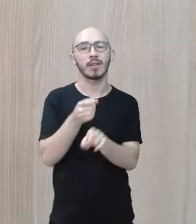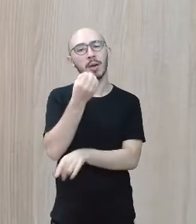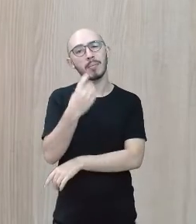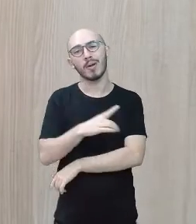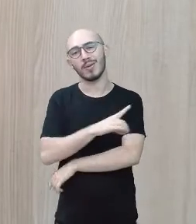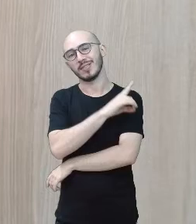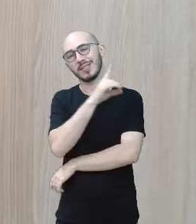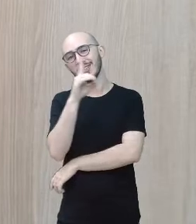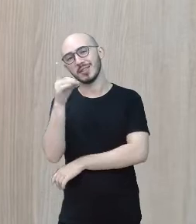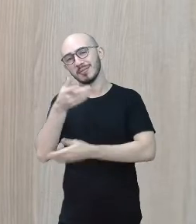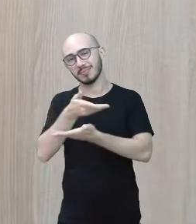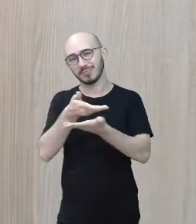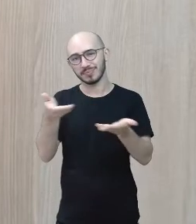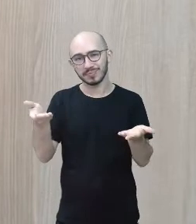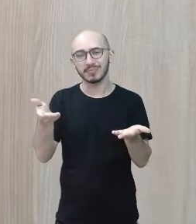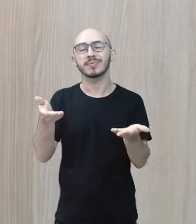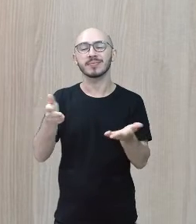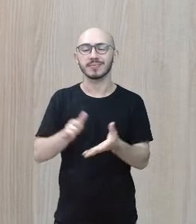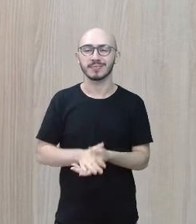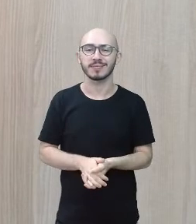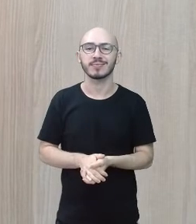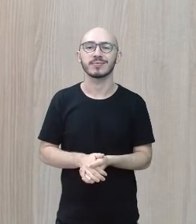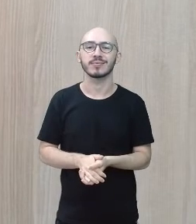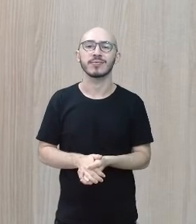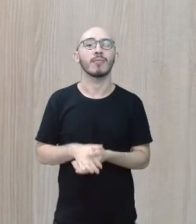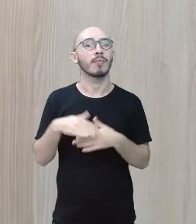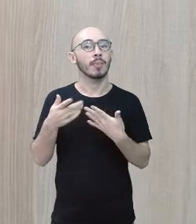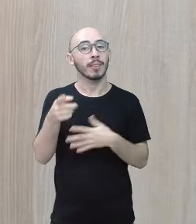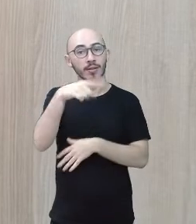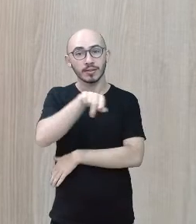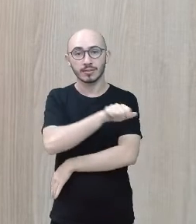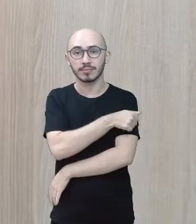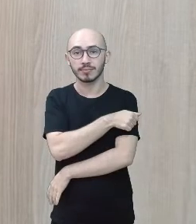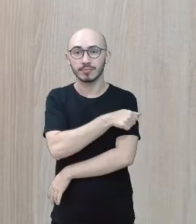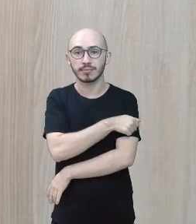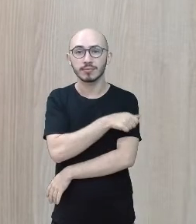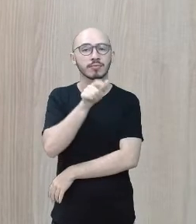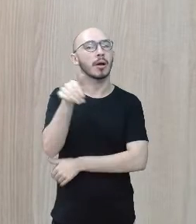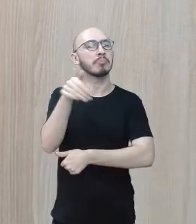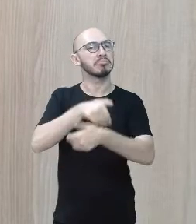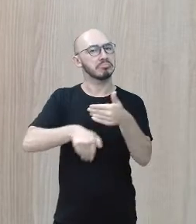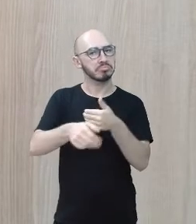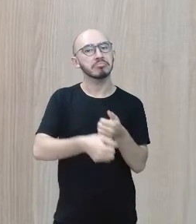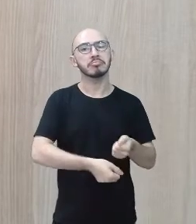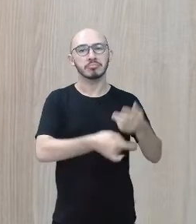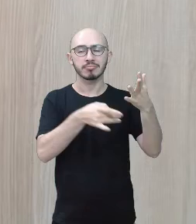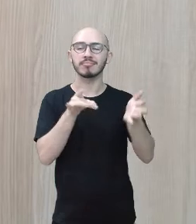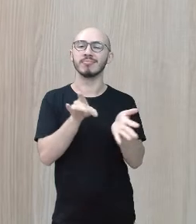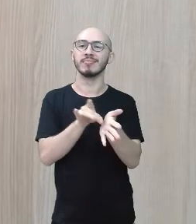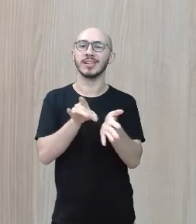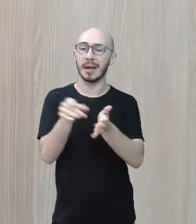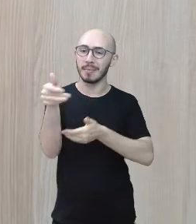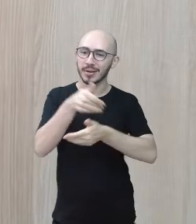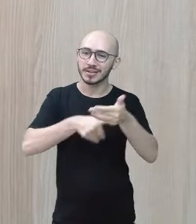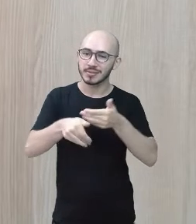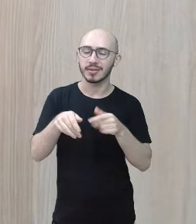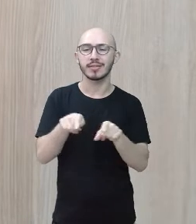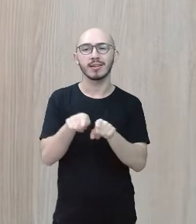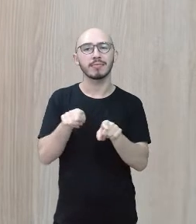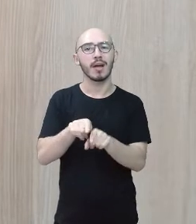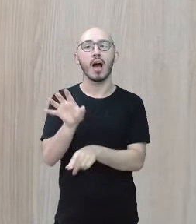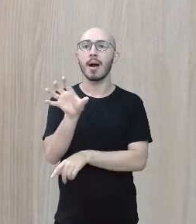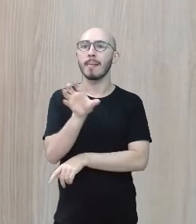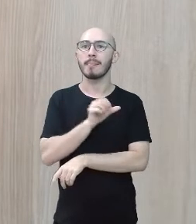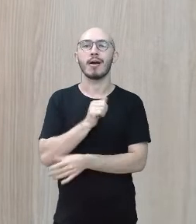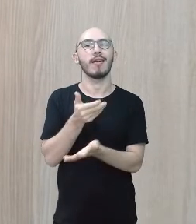dia, pessoal. Bom dia, galerinha. Pessoal participativo aqui no chat. Adoraram a